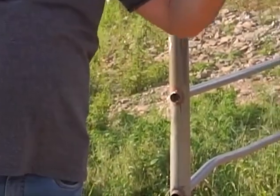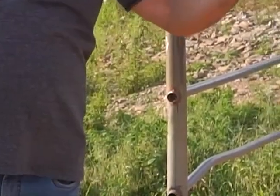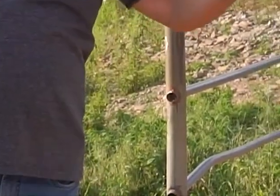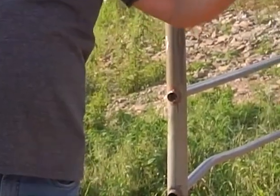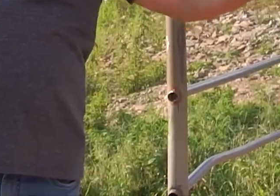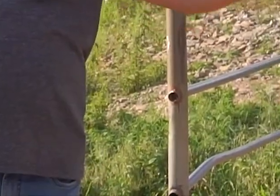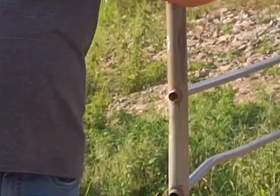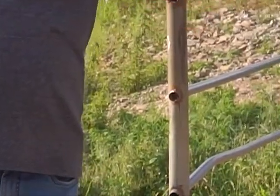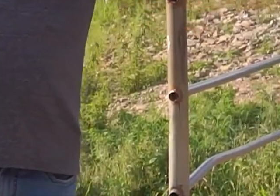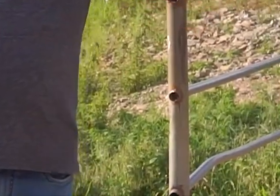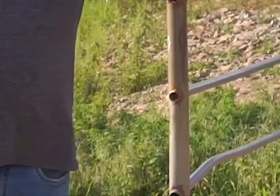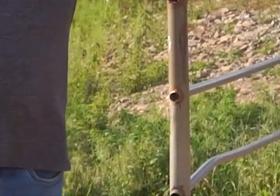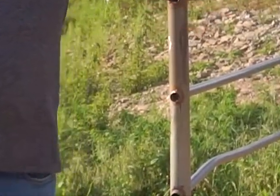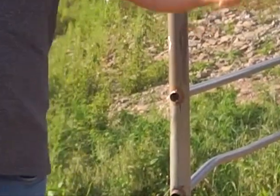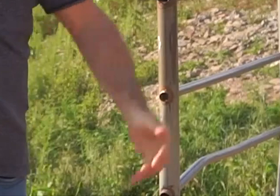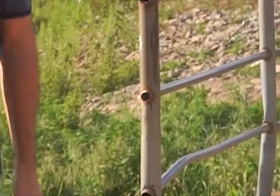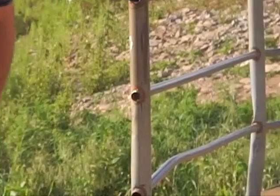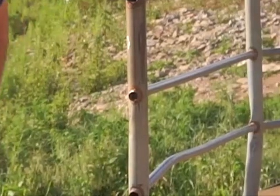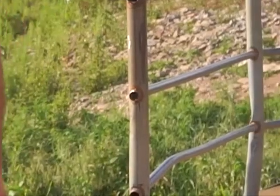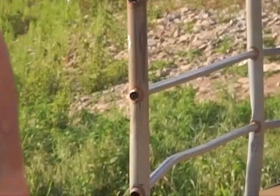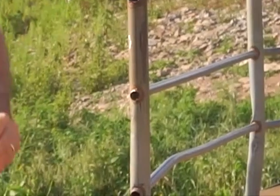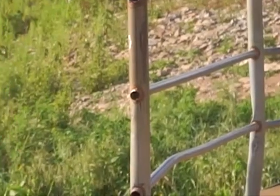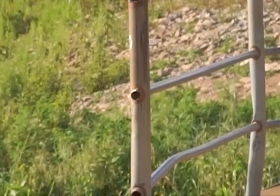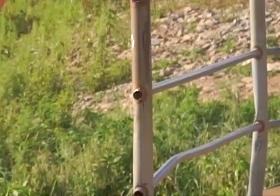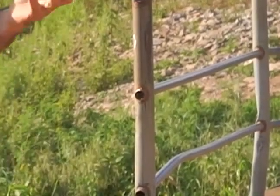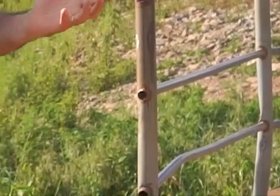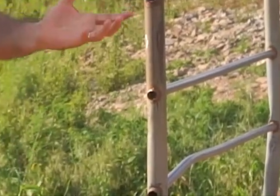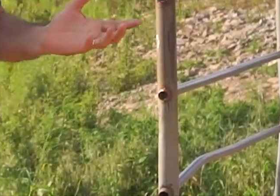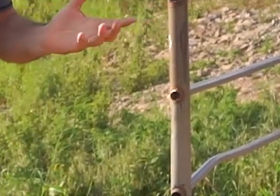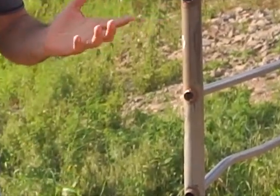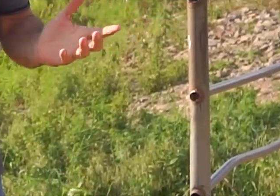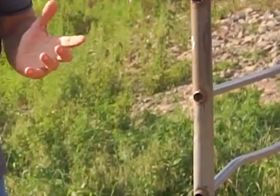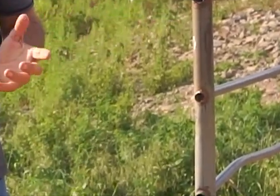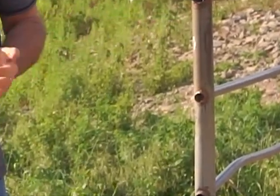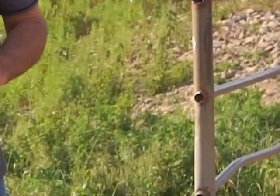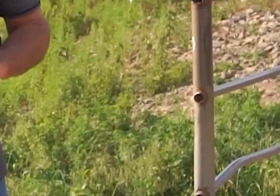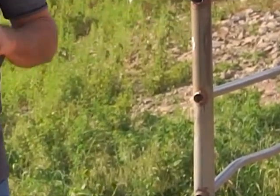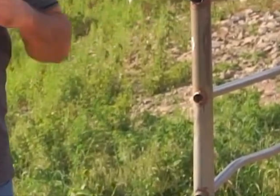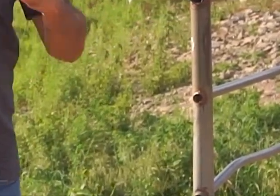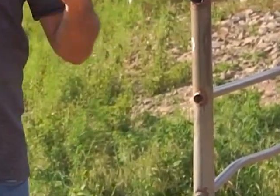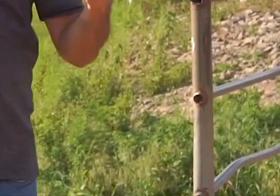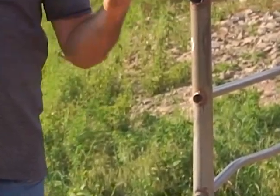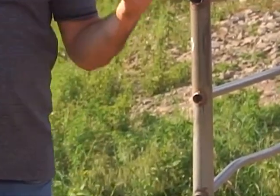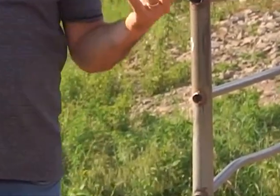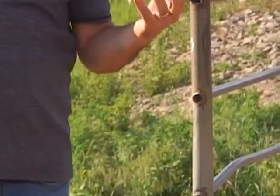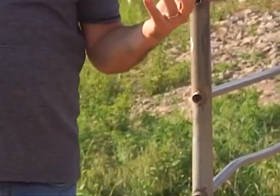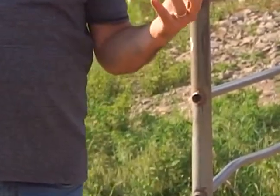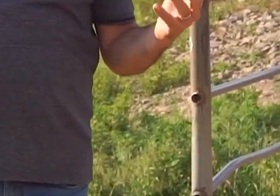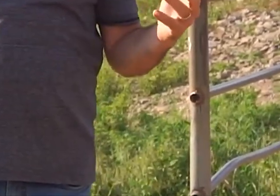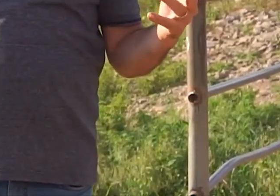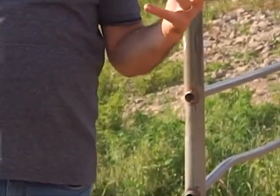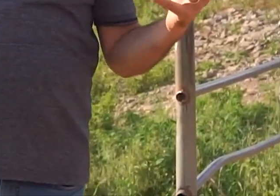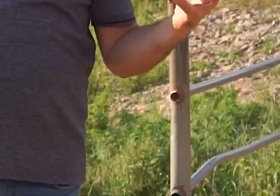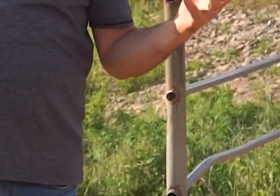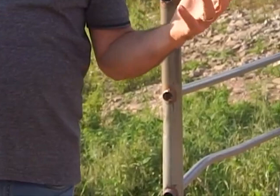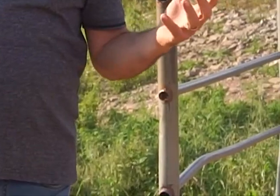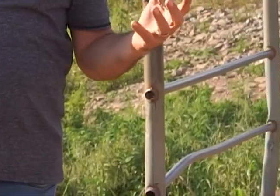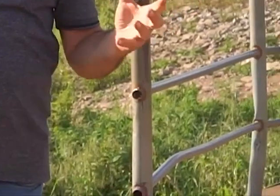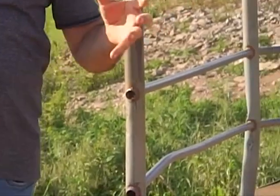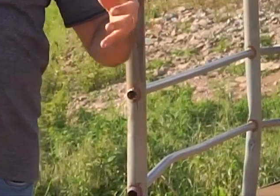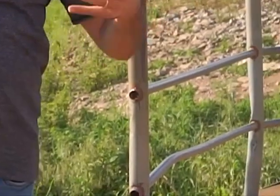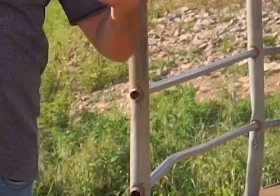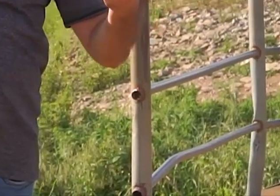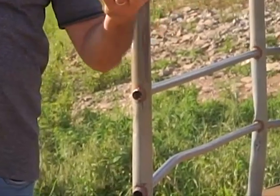da hidrosfera. E quando nós falamos na hidrosfera, o grande destaque que nós temos é a